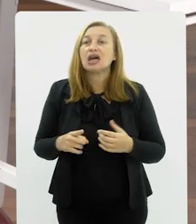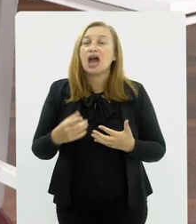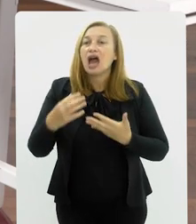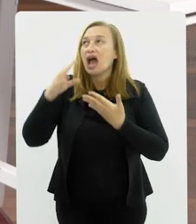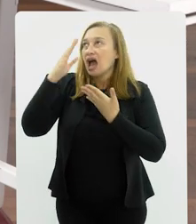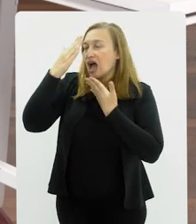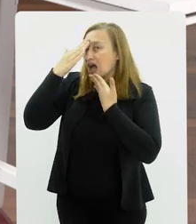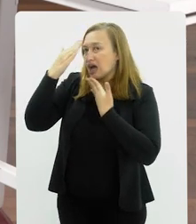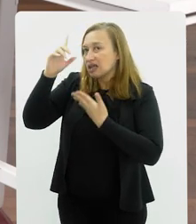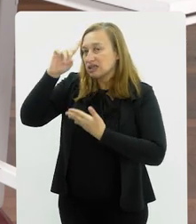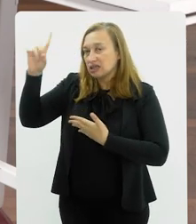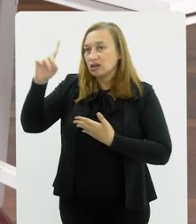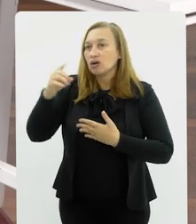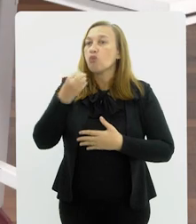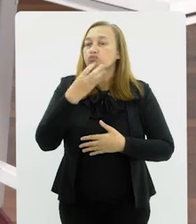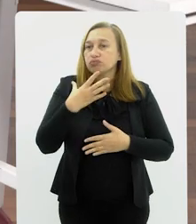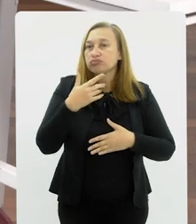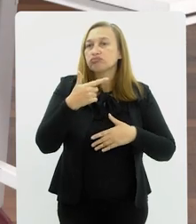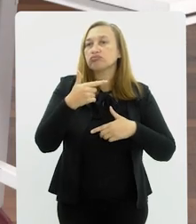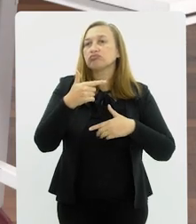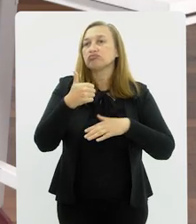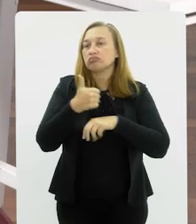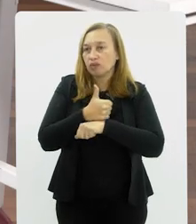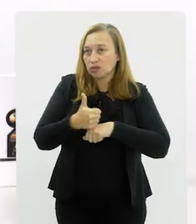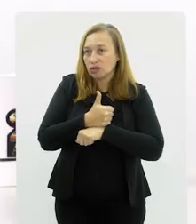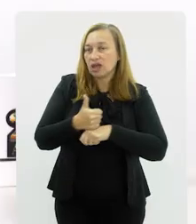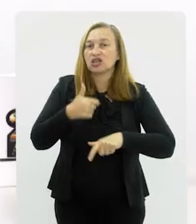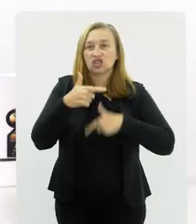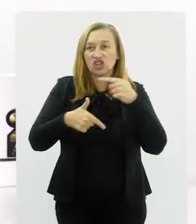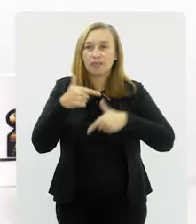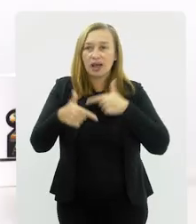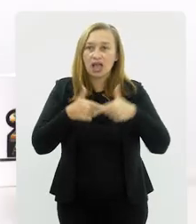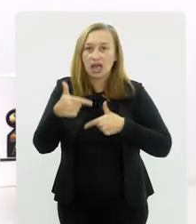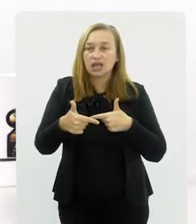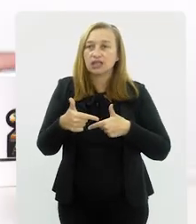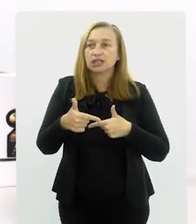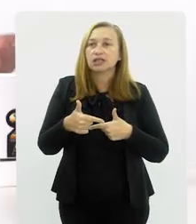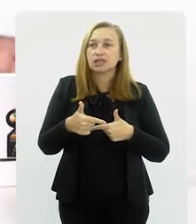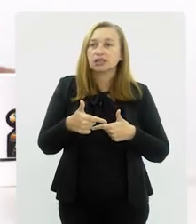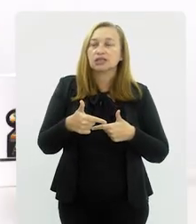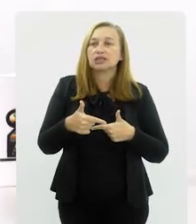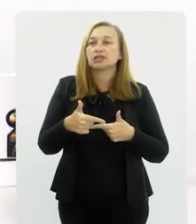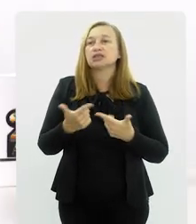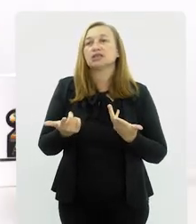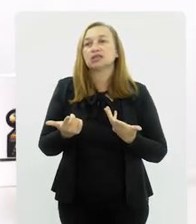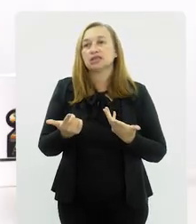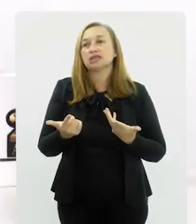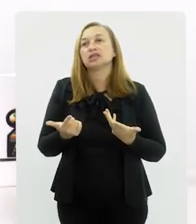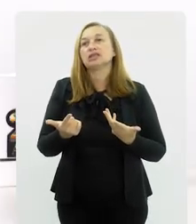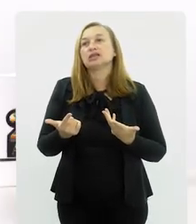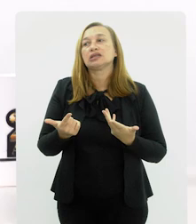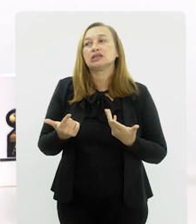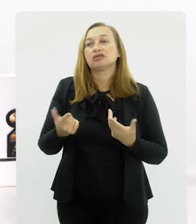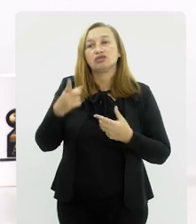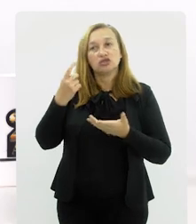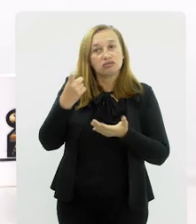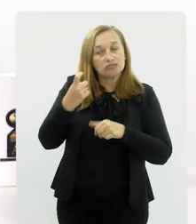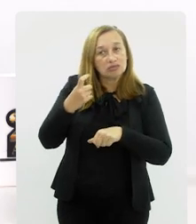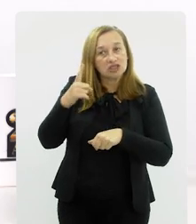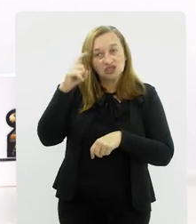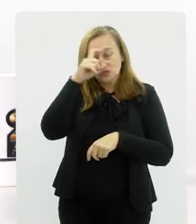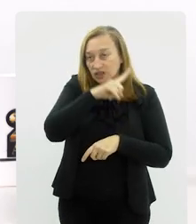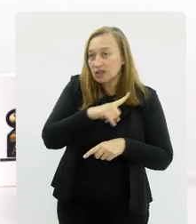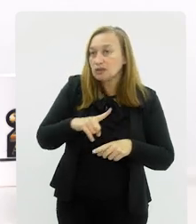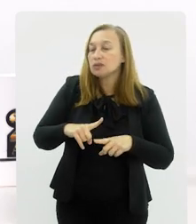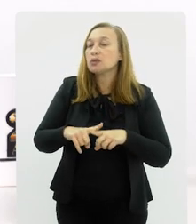questão de direcionar, assim. Eu, graças a Deus, trabalhei com bons profissionais, que são bons e geniosos, mas que a gente tem que